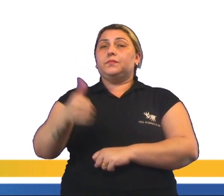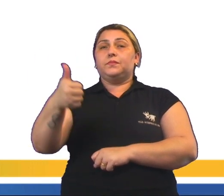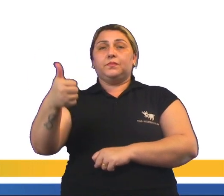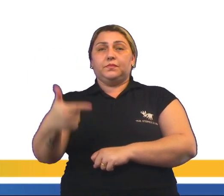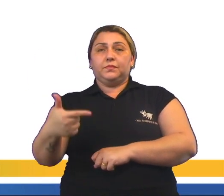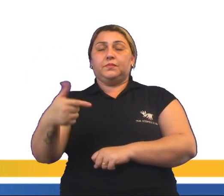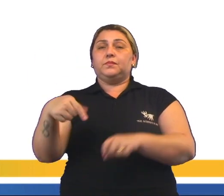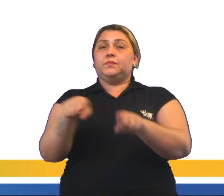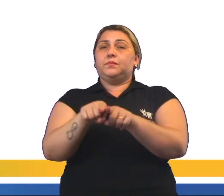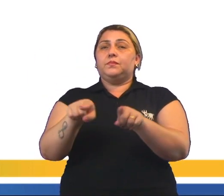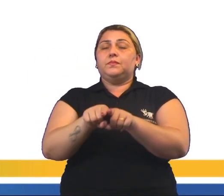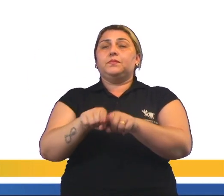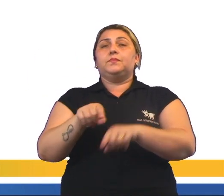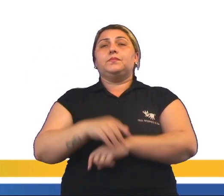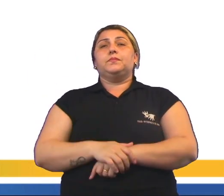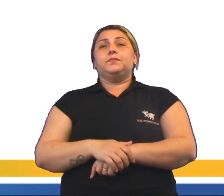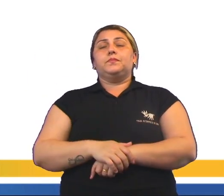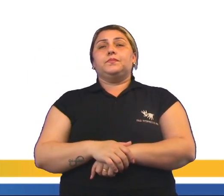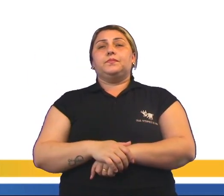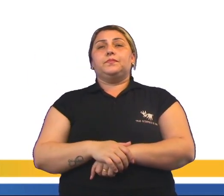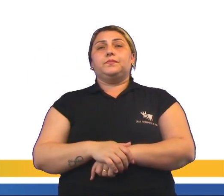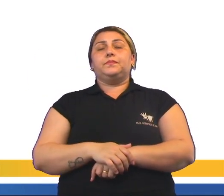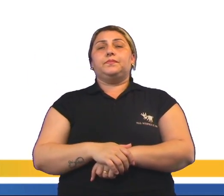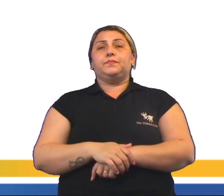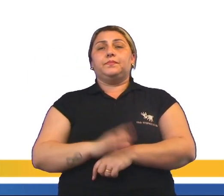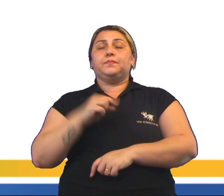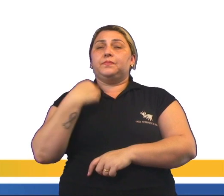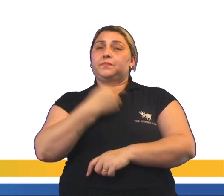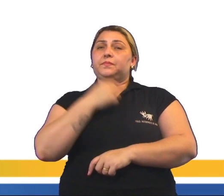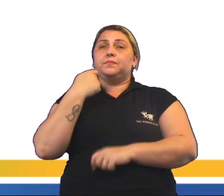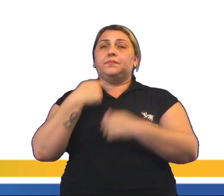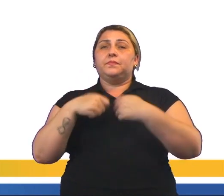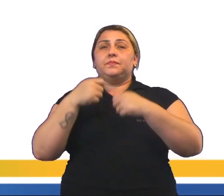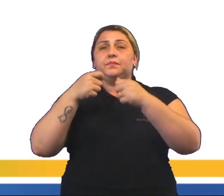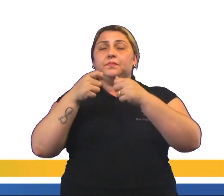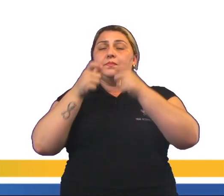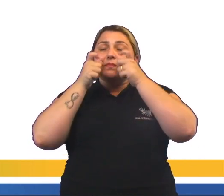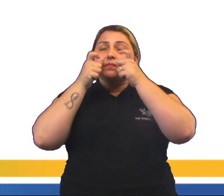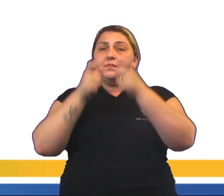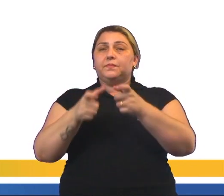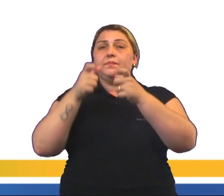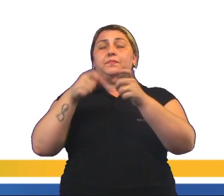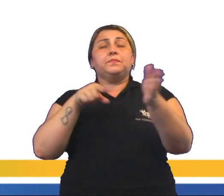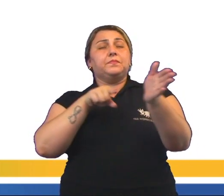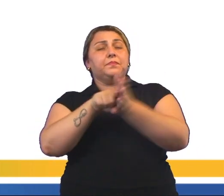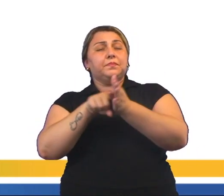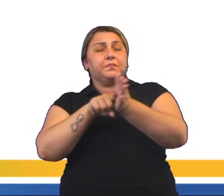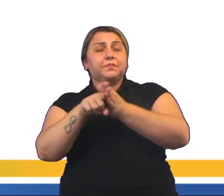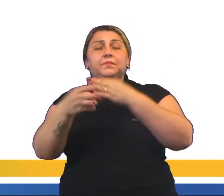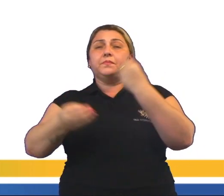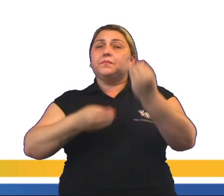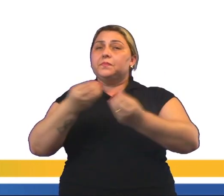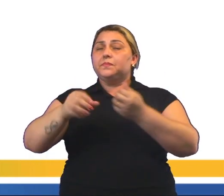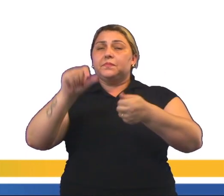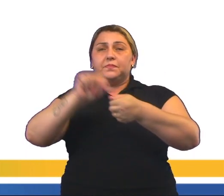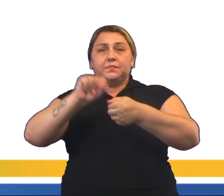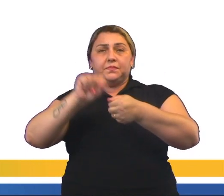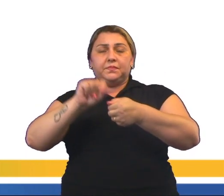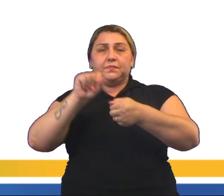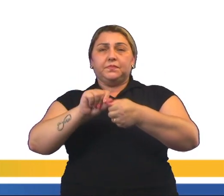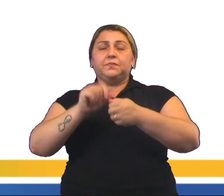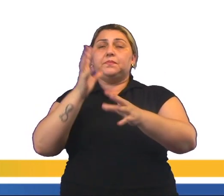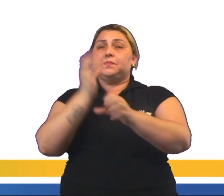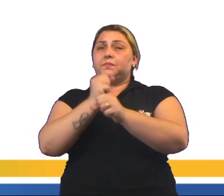frequência 12 também. Então nesses casos, a gente tem que observar a pesquisa, como ela foi feita.